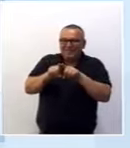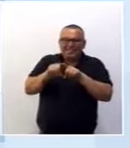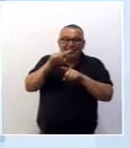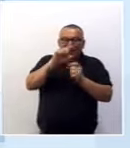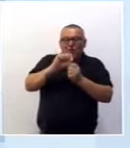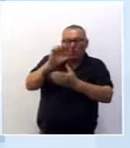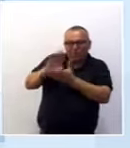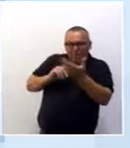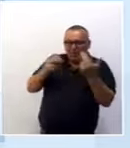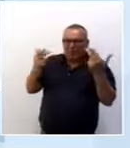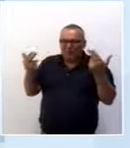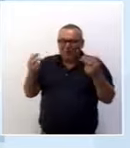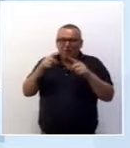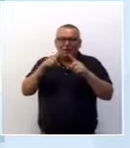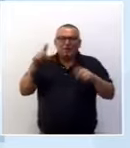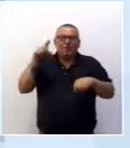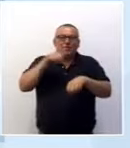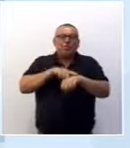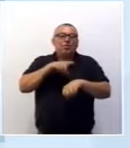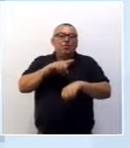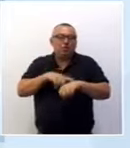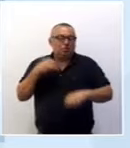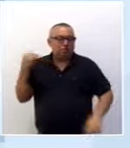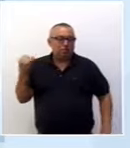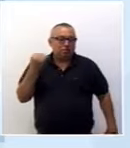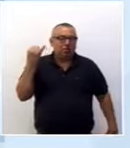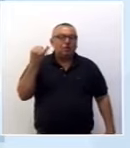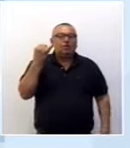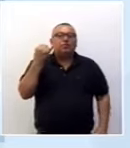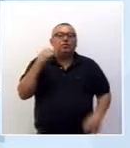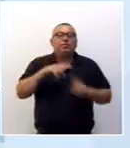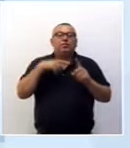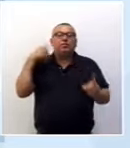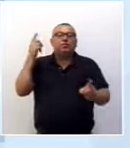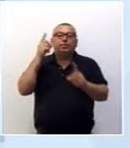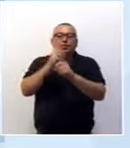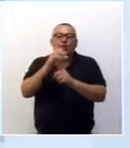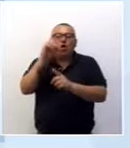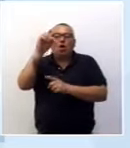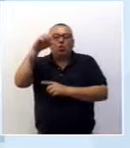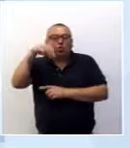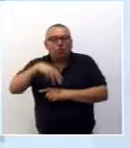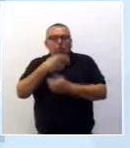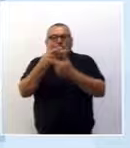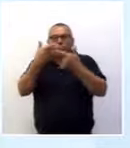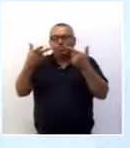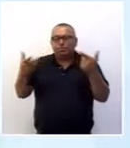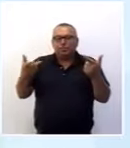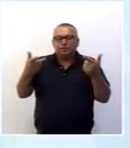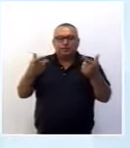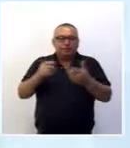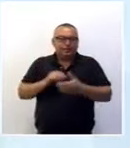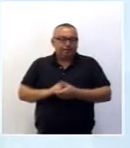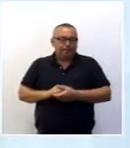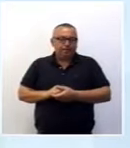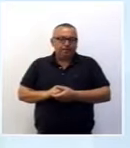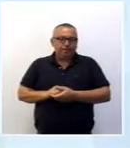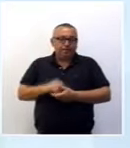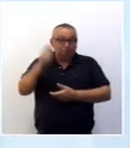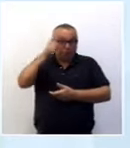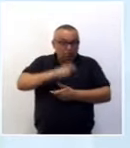então, em momentos importantes para a gente descobrir dons e outras questões, né.